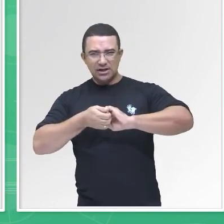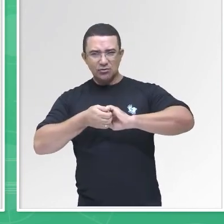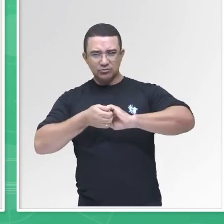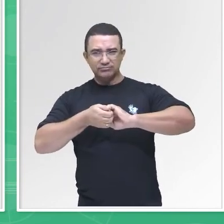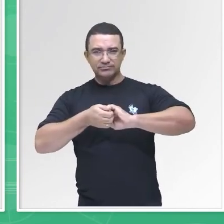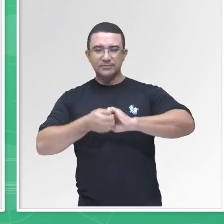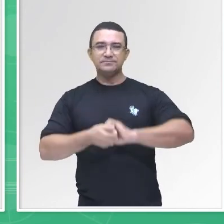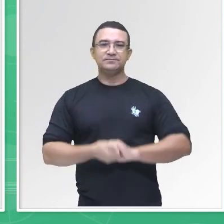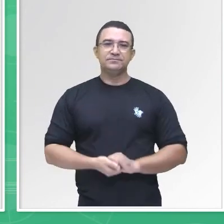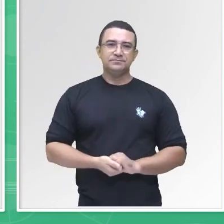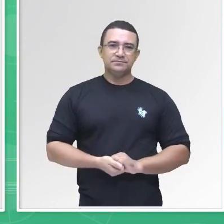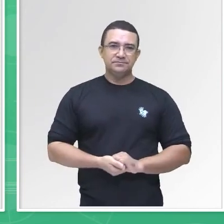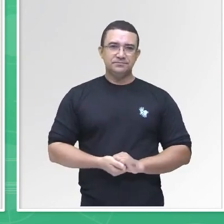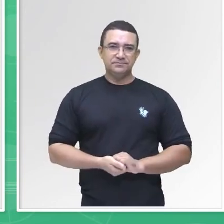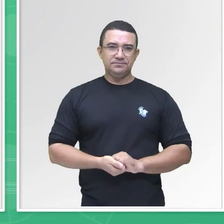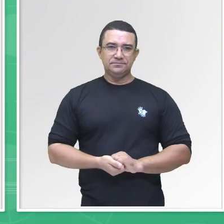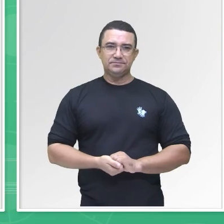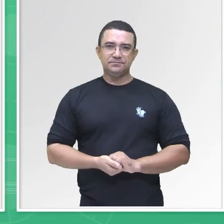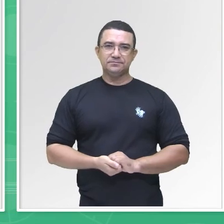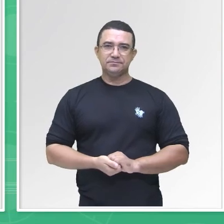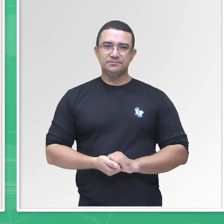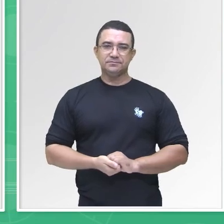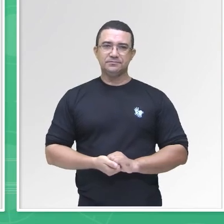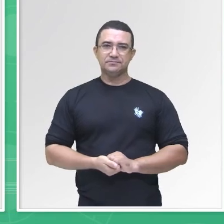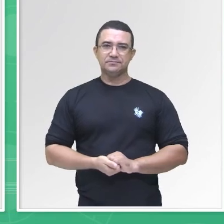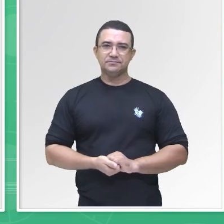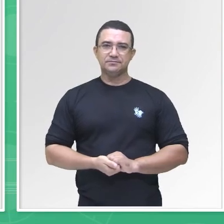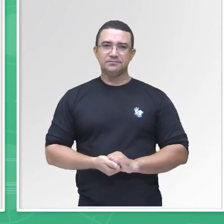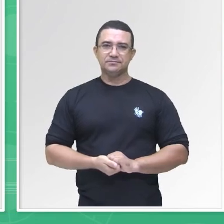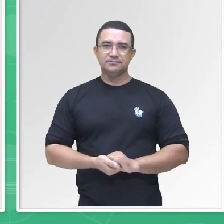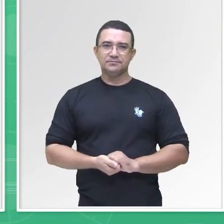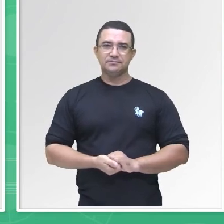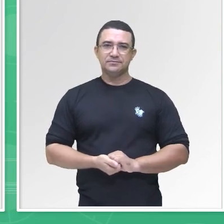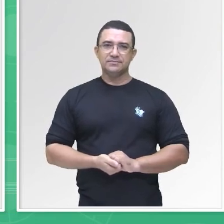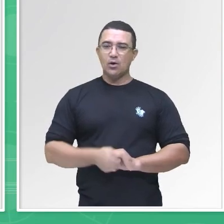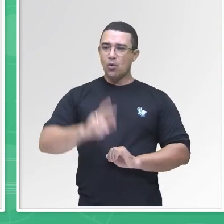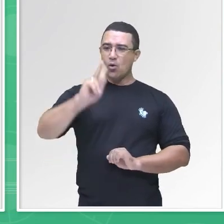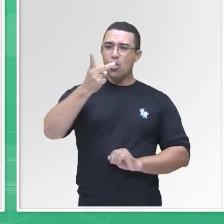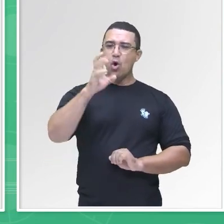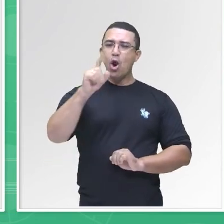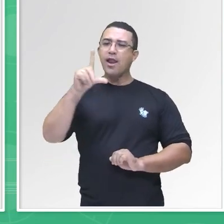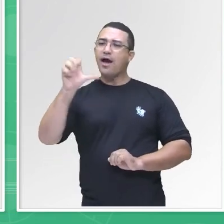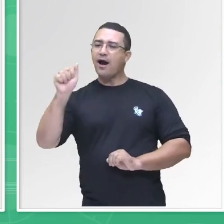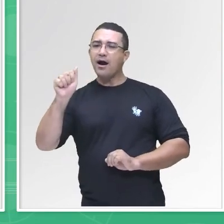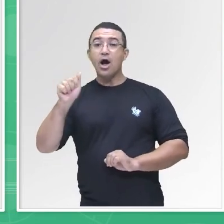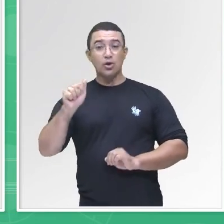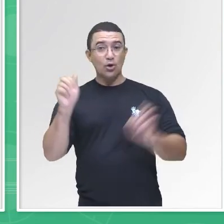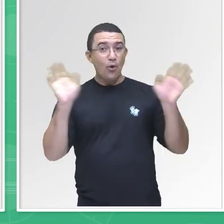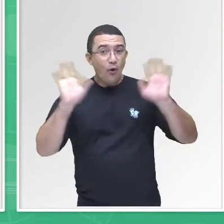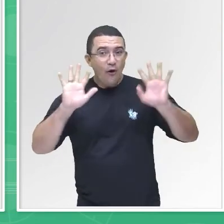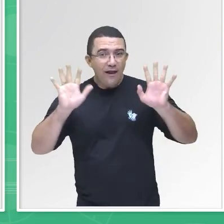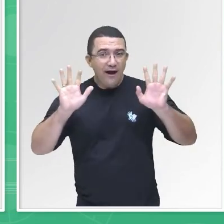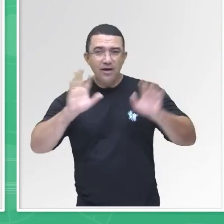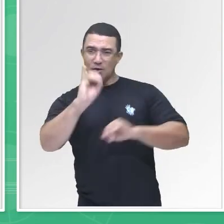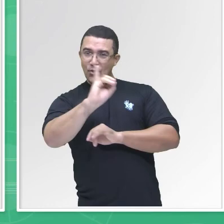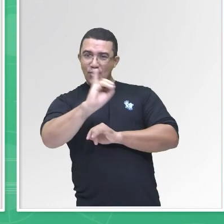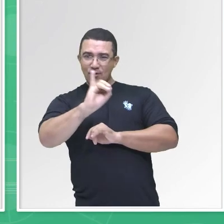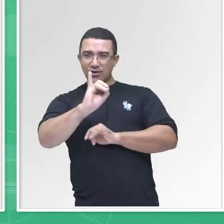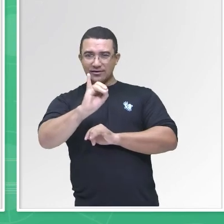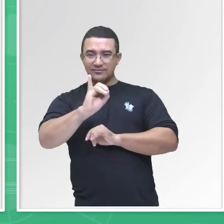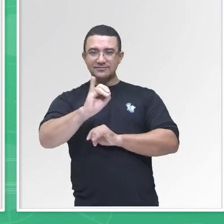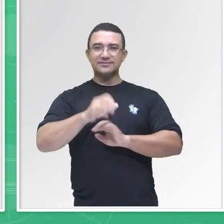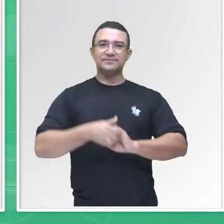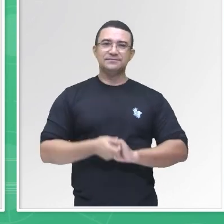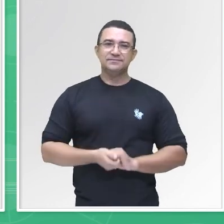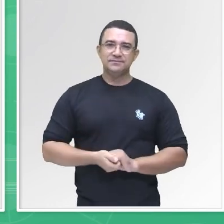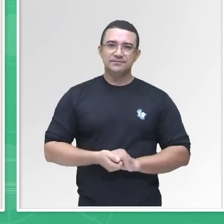também saludos. Encontramos aqui um saludo. Olá, profe, muy bien. Olha, era o professor chegando em sala.